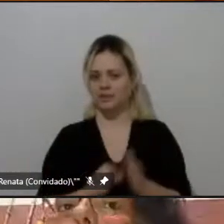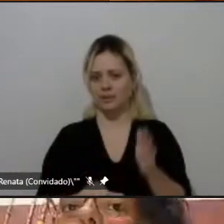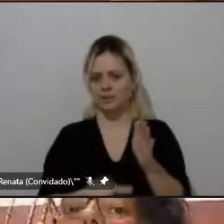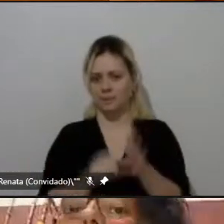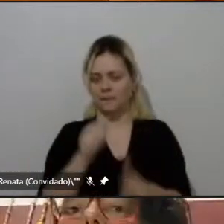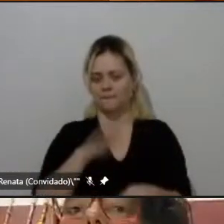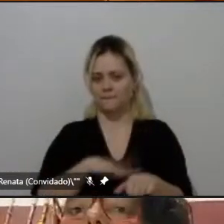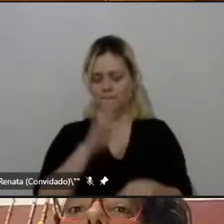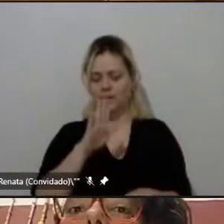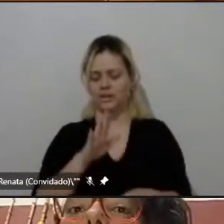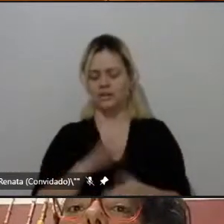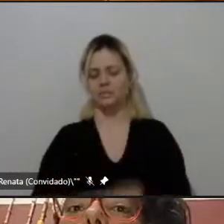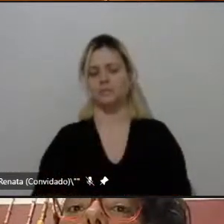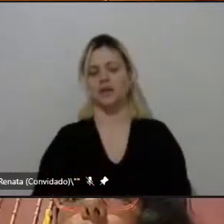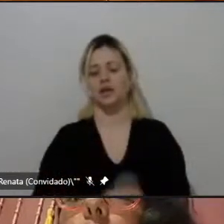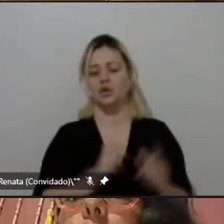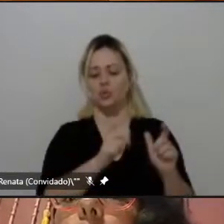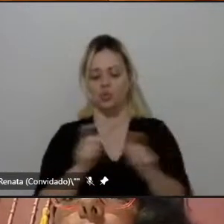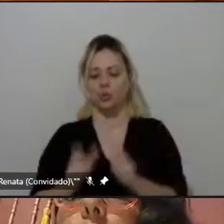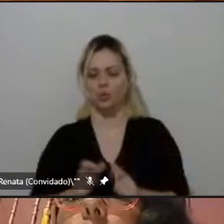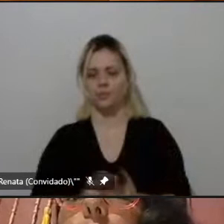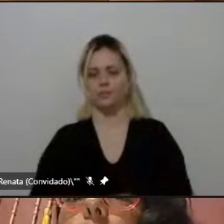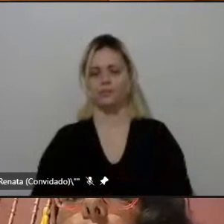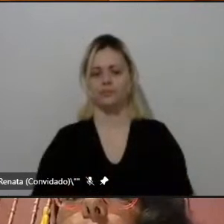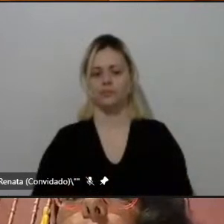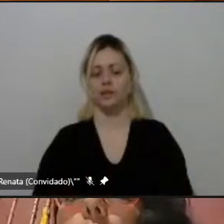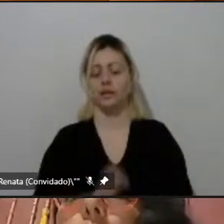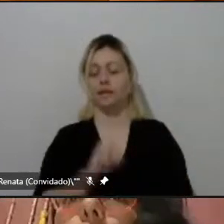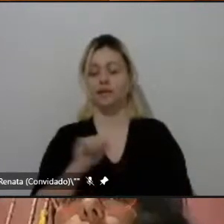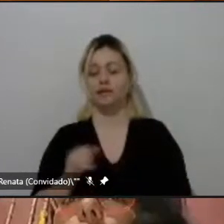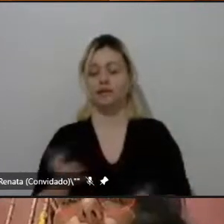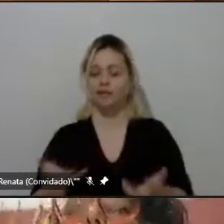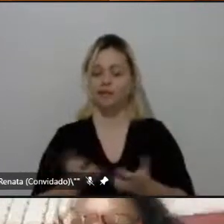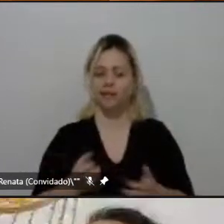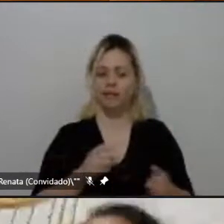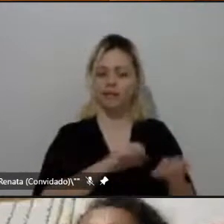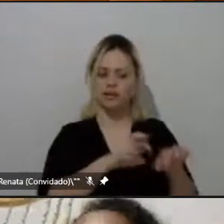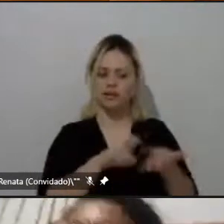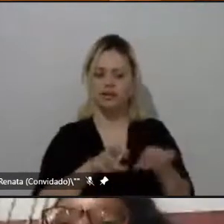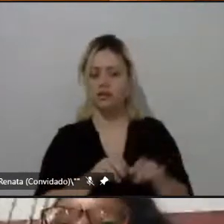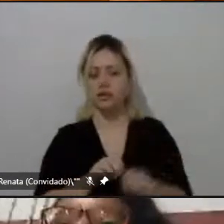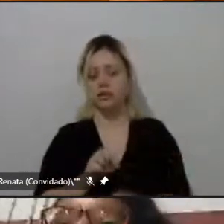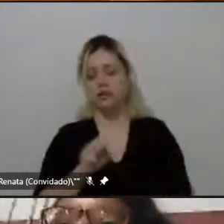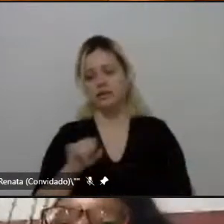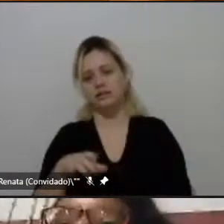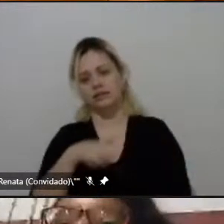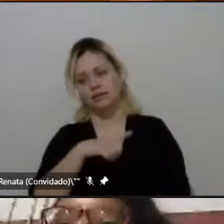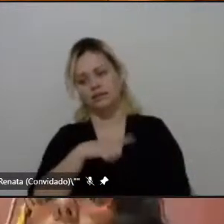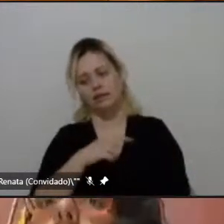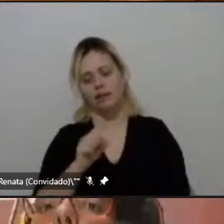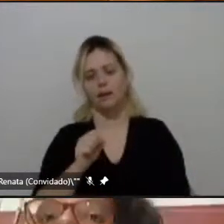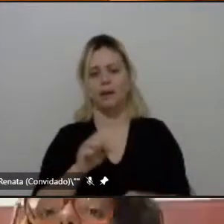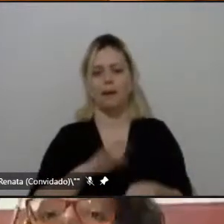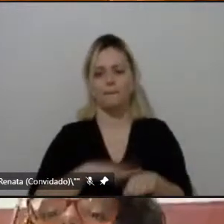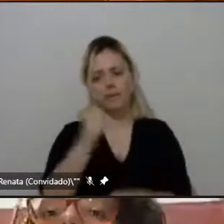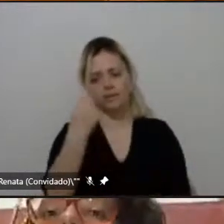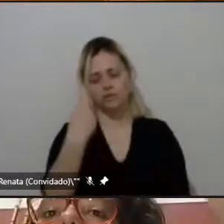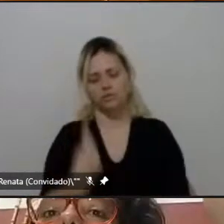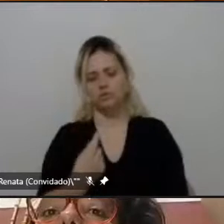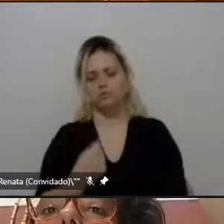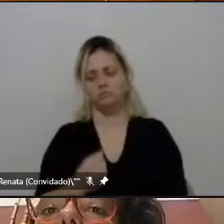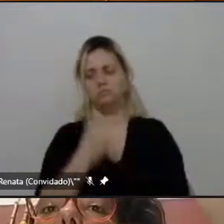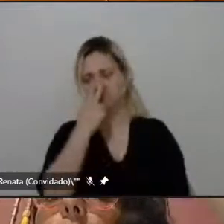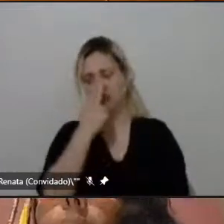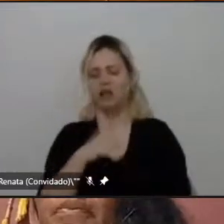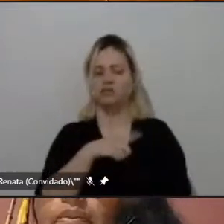alguém quiser se inscrever, se inscreva, eu vou fazer mais um bloco de perguntas. Se eventualmente a gente tiver mais um, a gente faz. Eu acho que dá tempo,